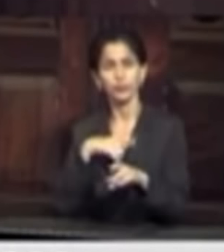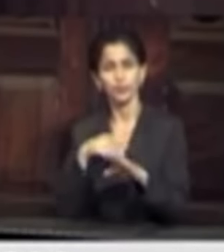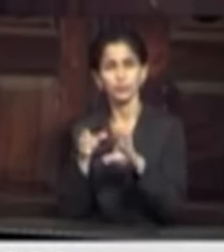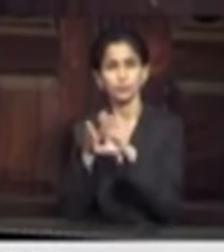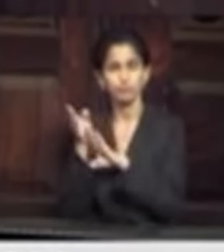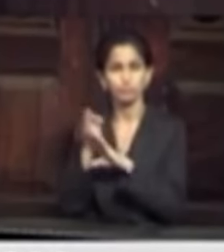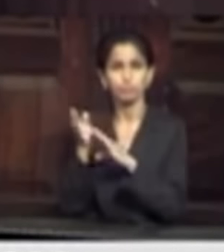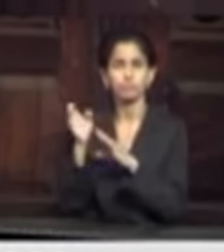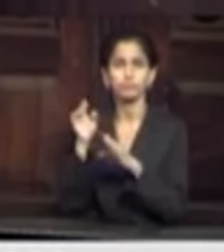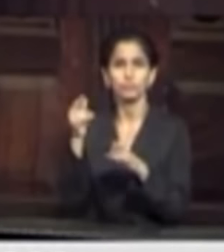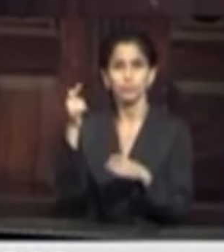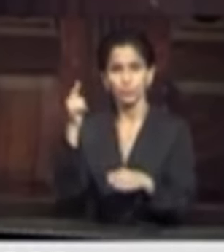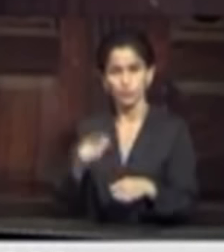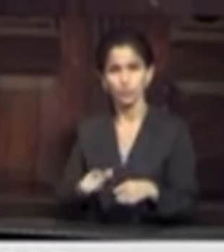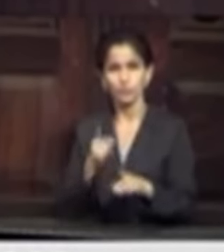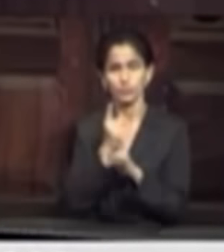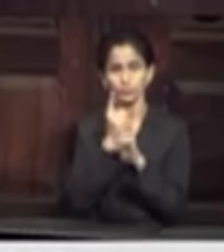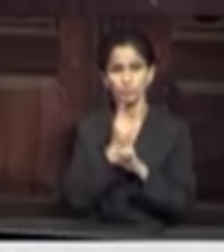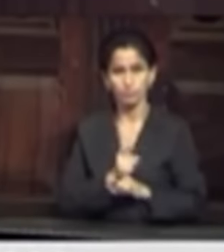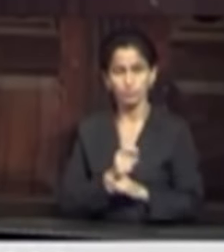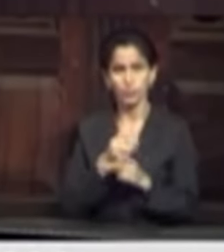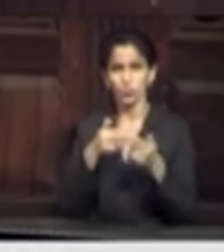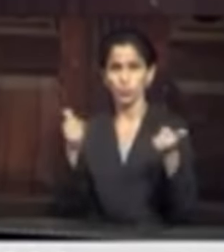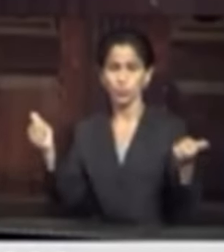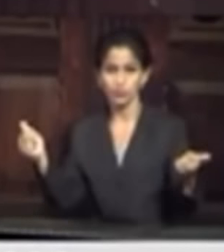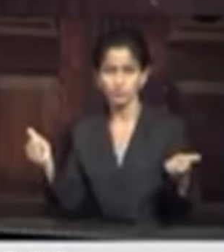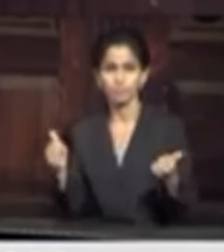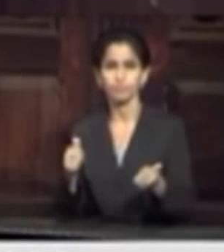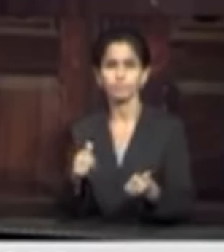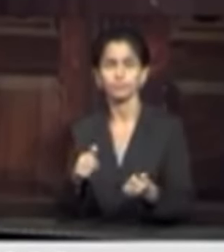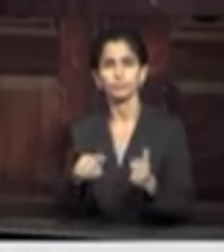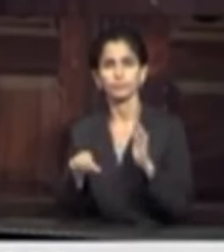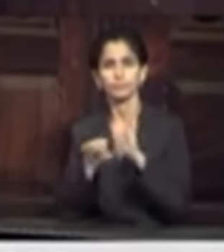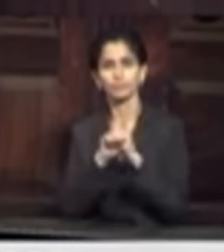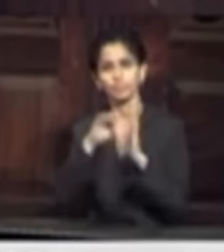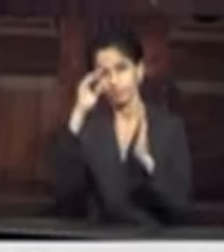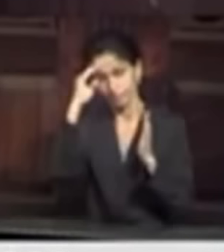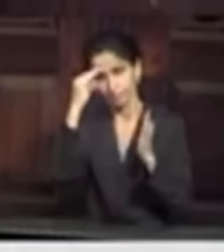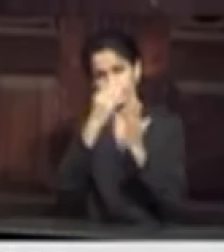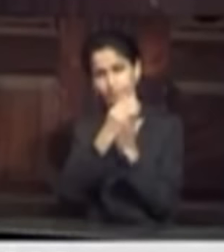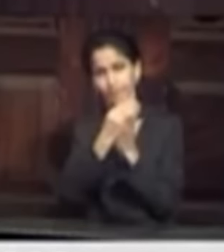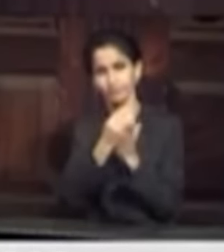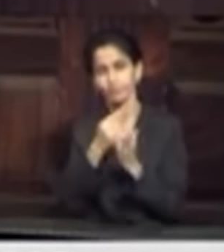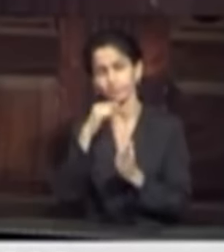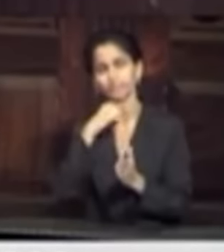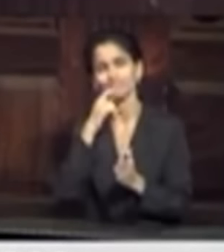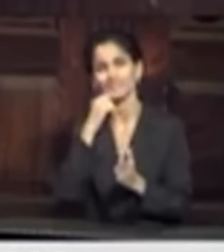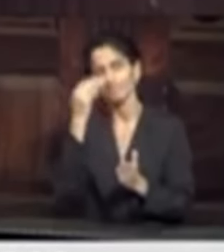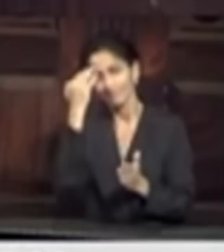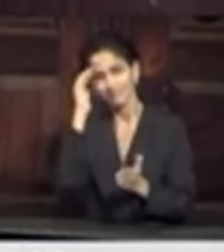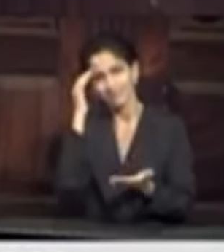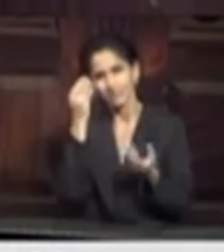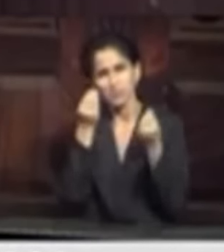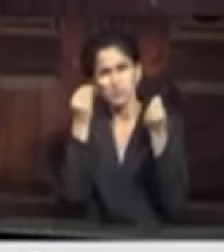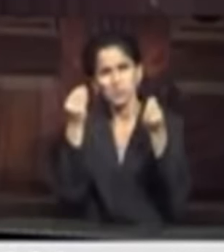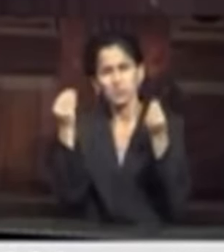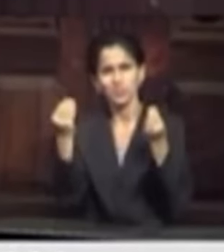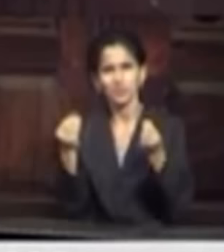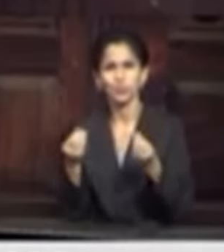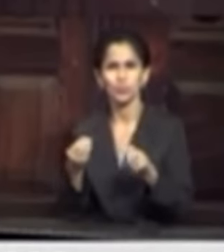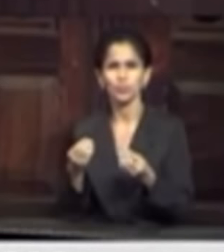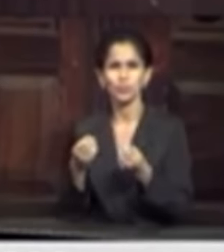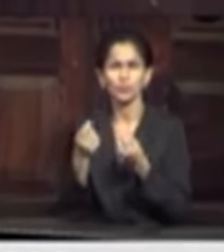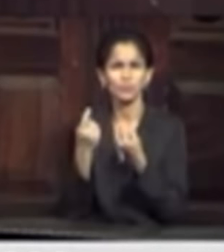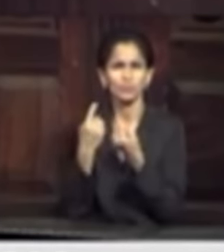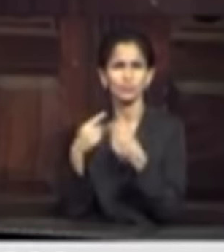para que ele de novo descumpra a Constituição. Eu não consigo entender como é feita esta